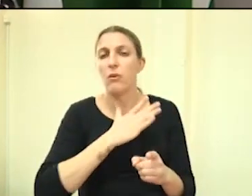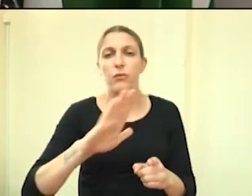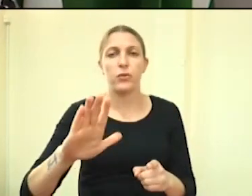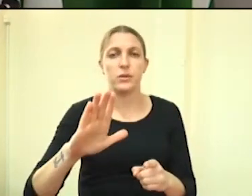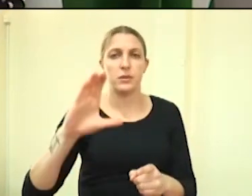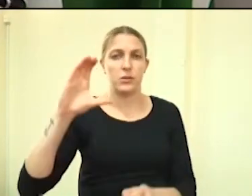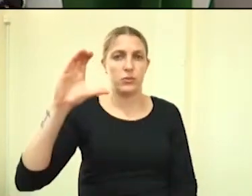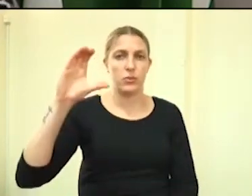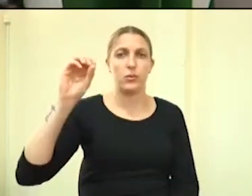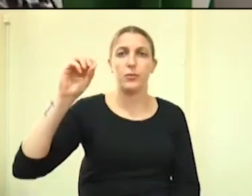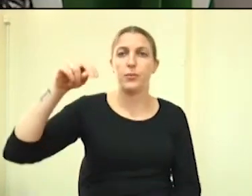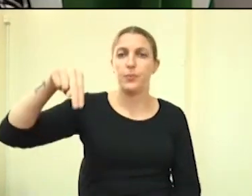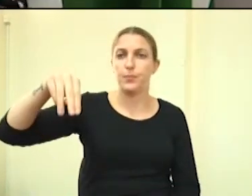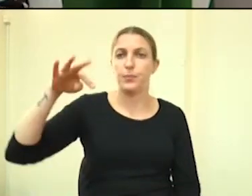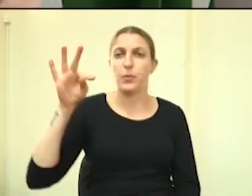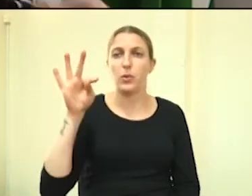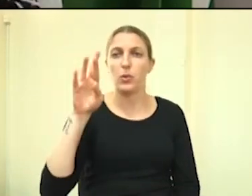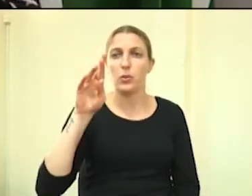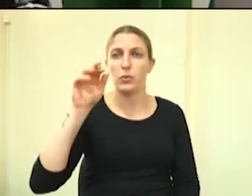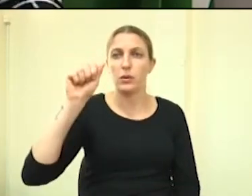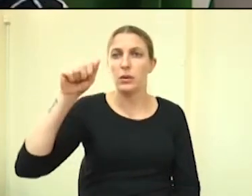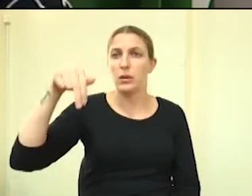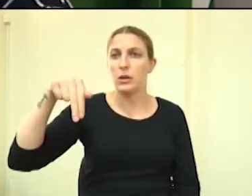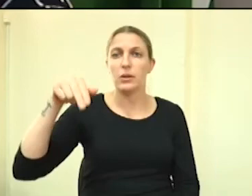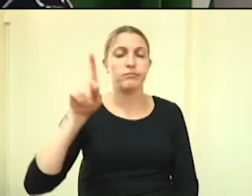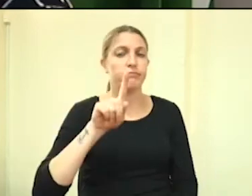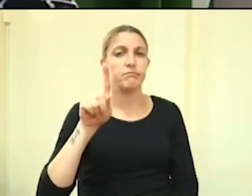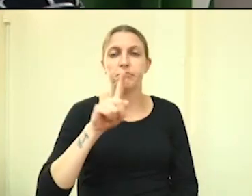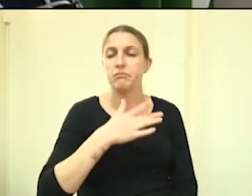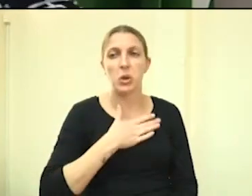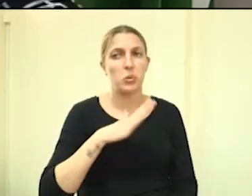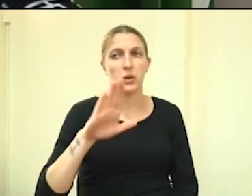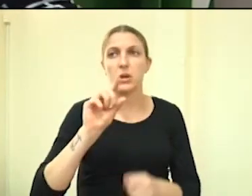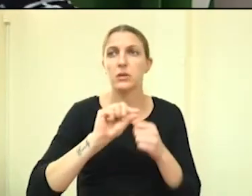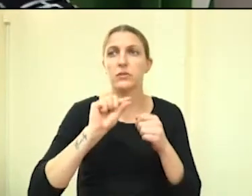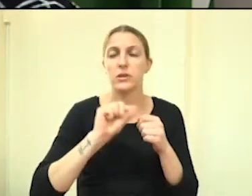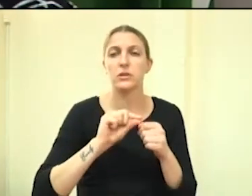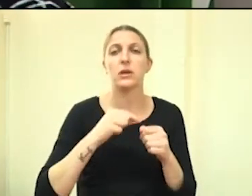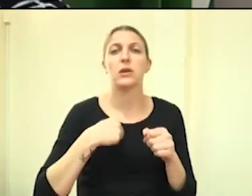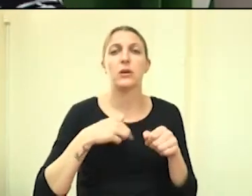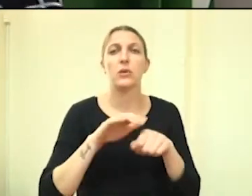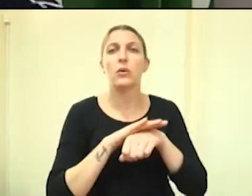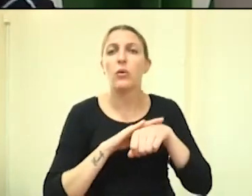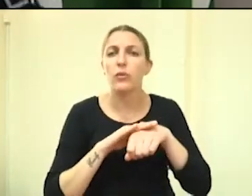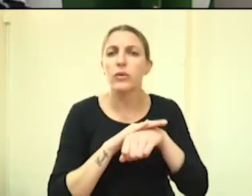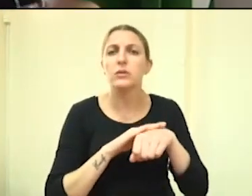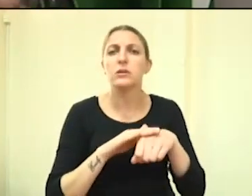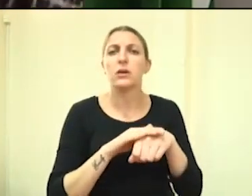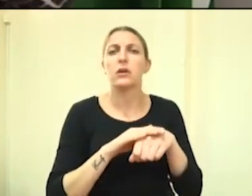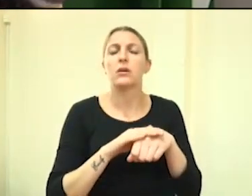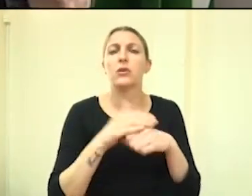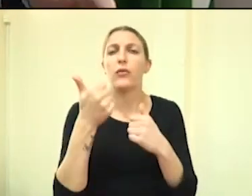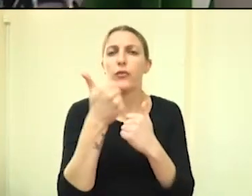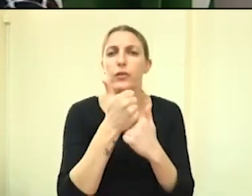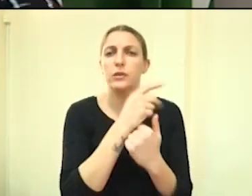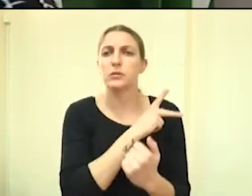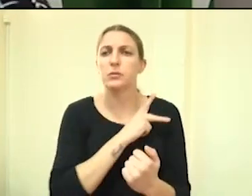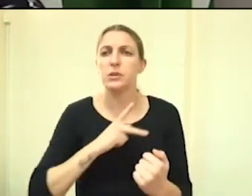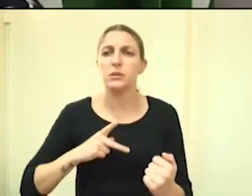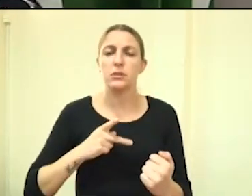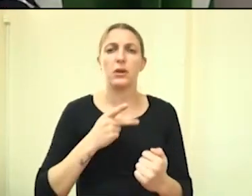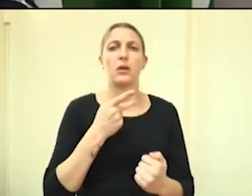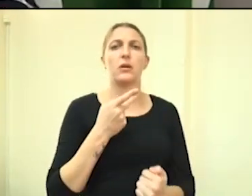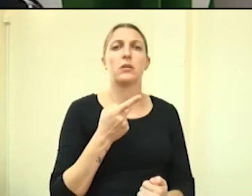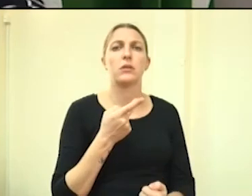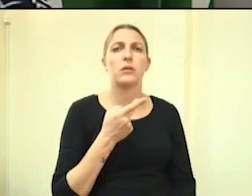Né? Na época, até eu conversei com o Fabrício, que ele era o vice-presidente, ele disse, não pode, a gente está sempre